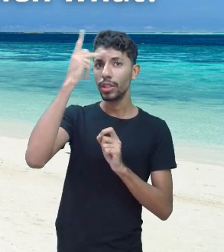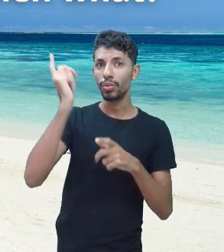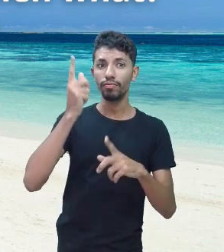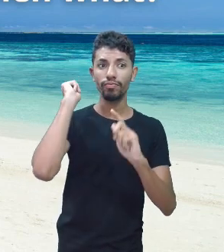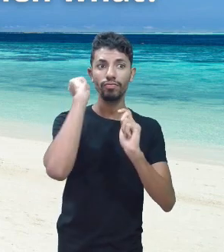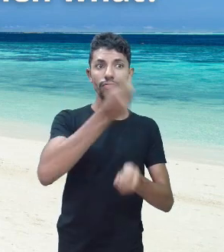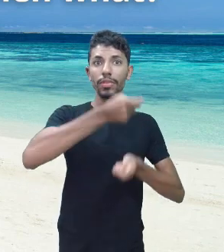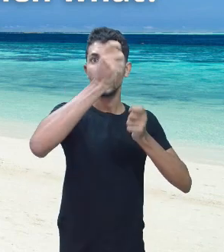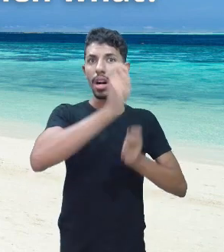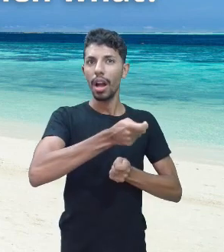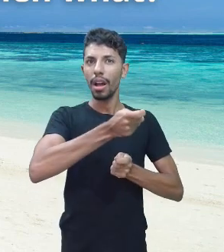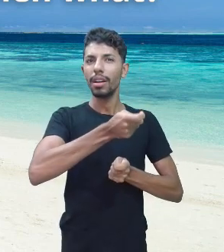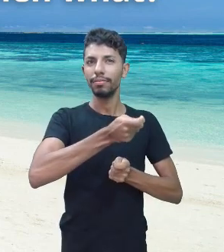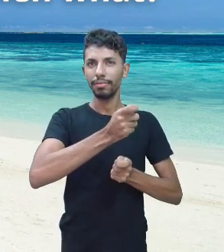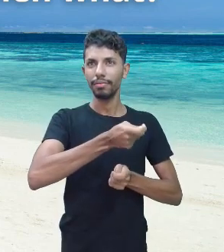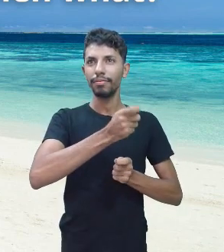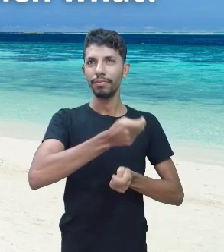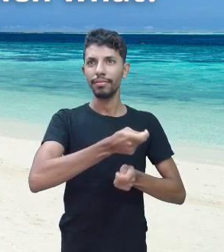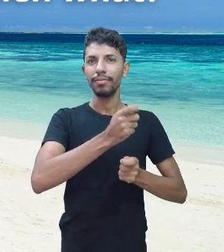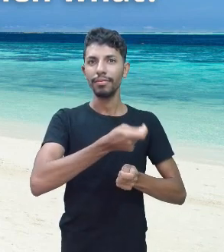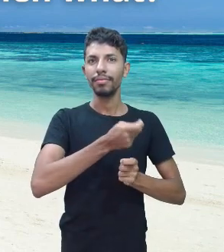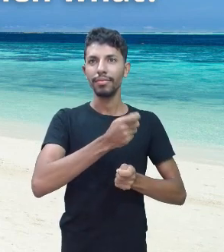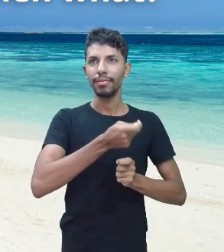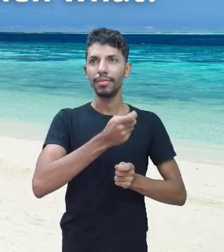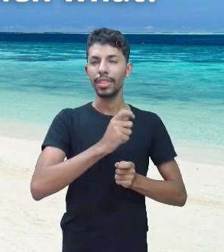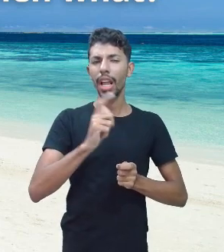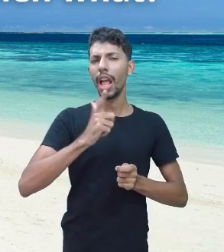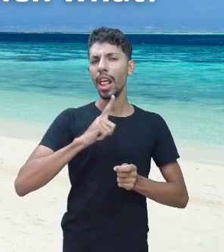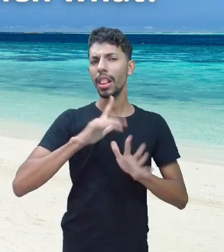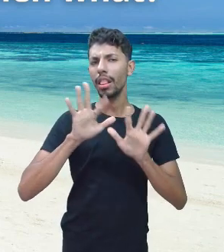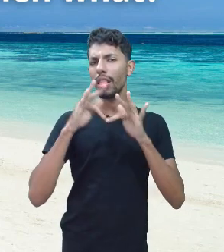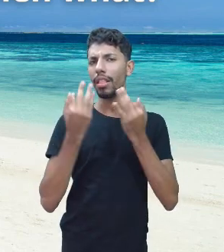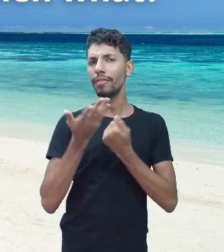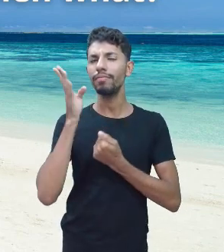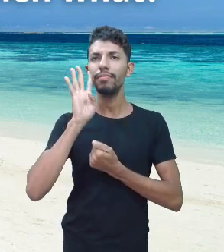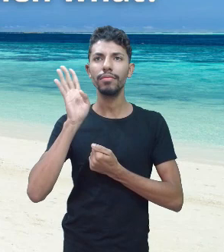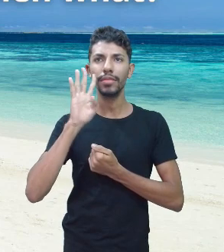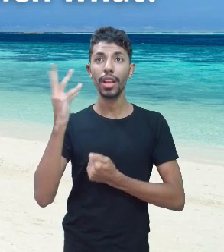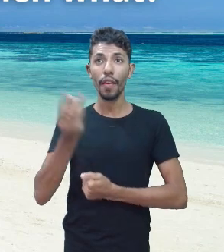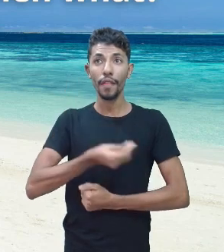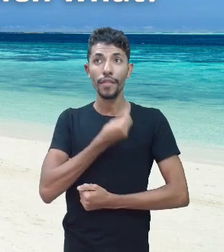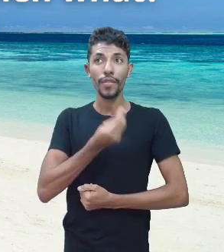pescar, pescaria. Fisherman, o pescador. Ele tem uma família legal, ele vive